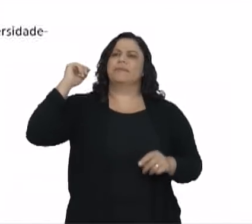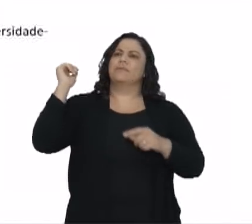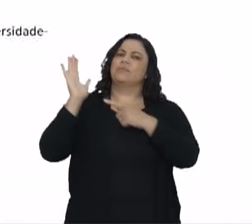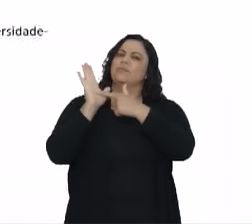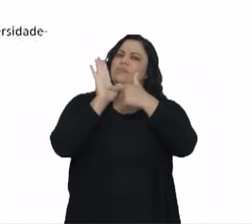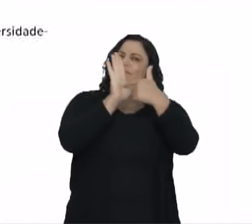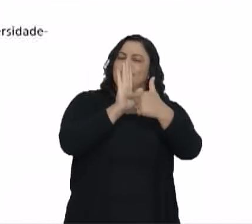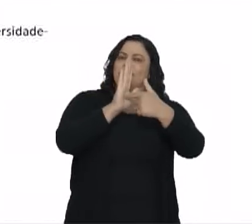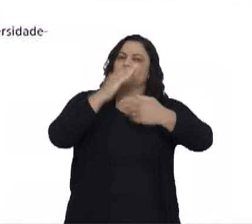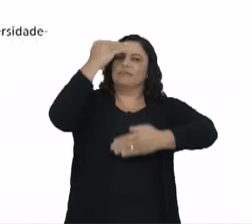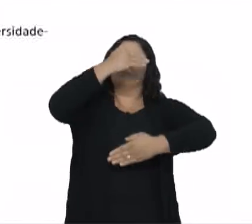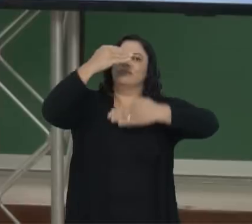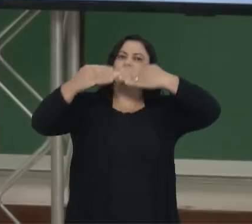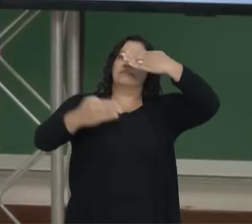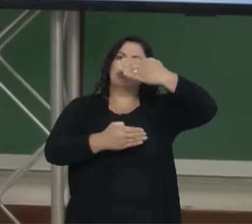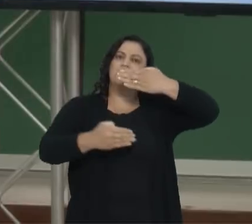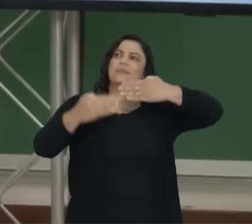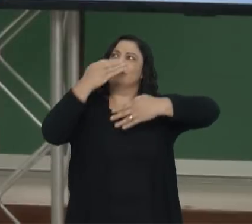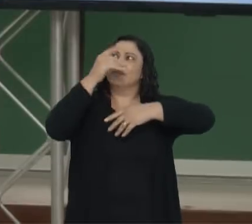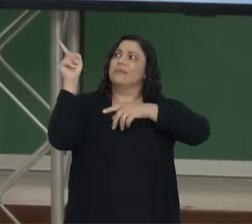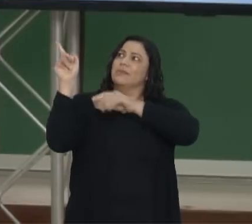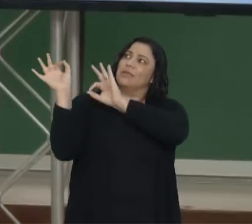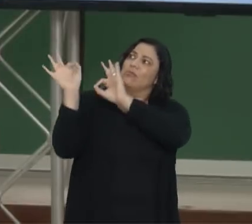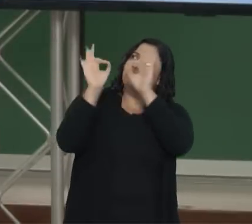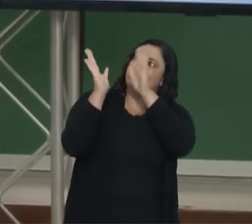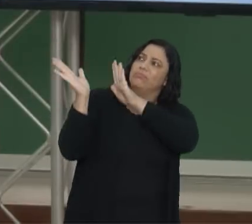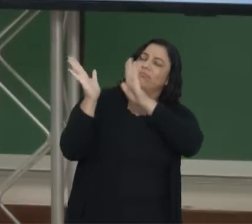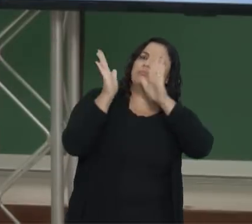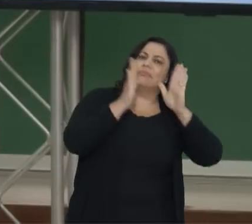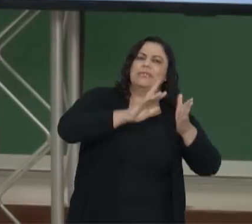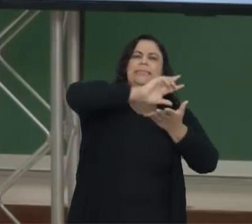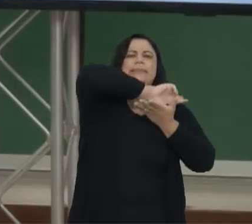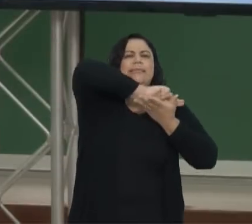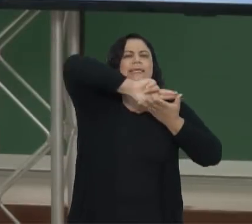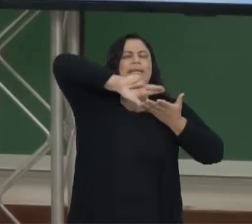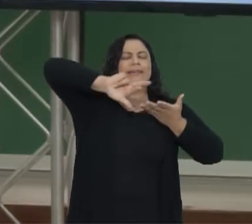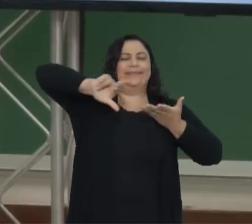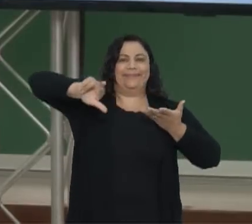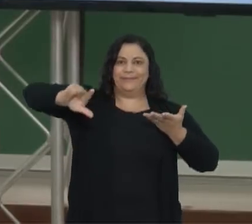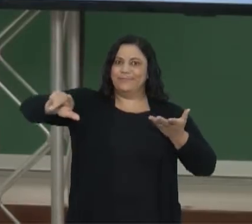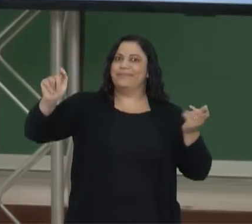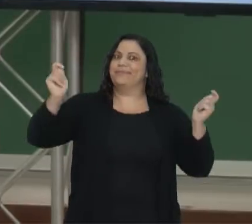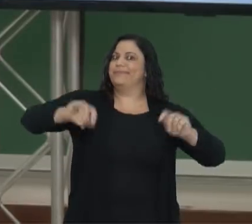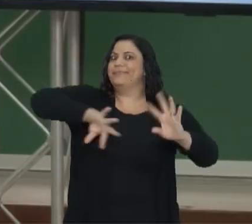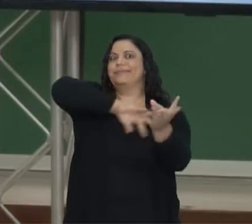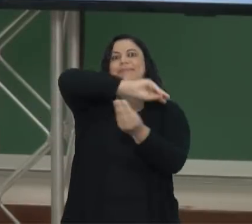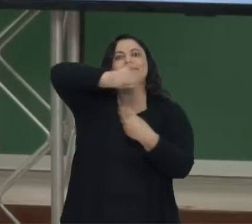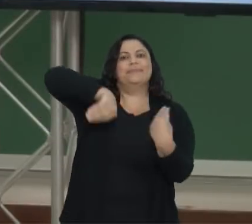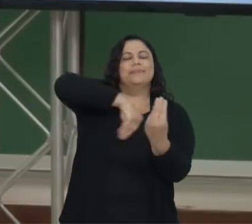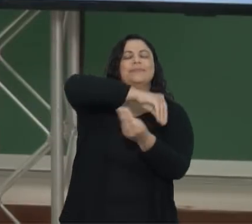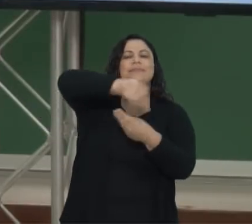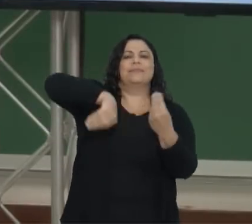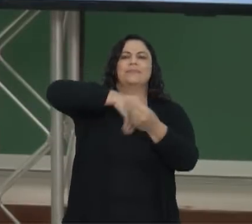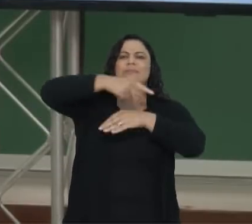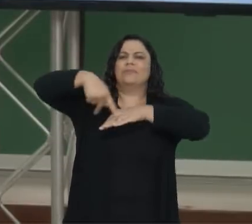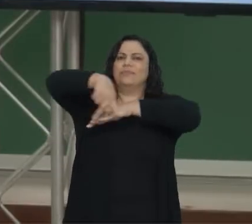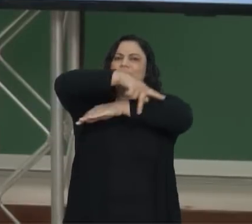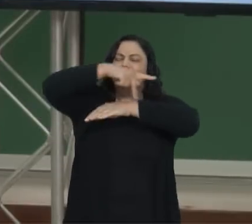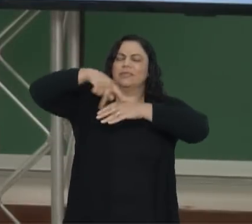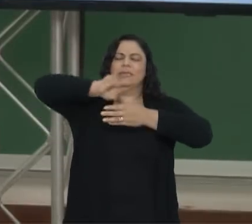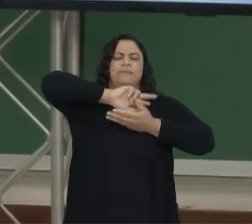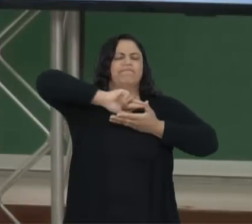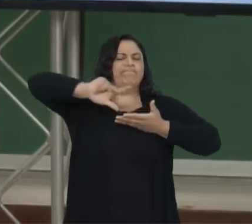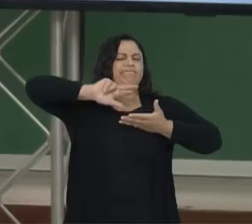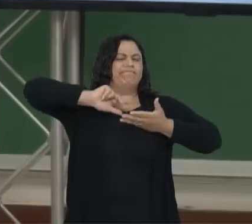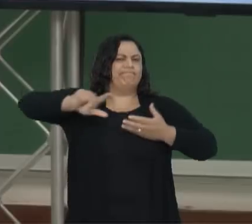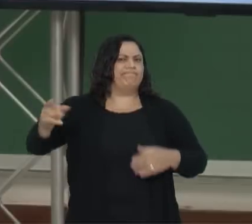remeter a essa ideia da diversidade cultural do Brasil. Então, o Brasil é um país extremamente diverso em termos de